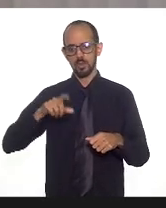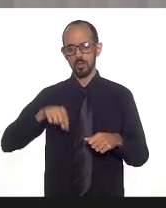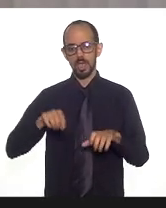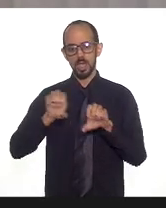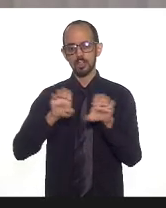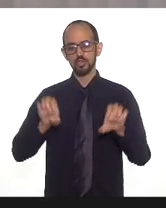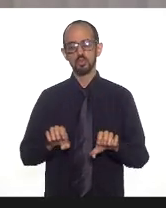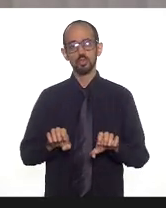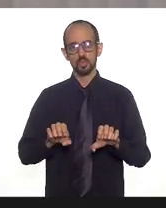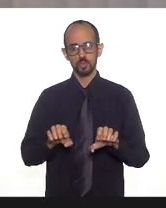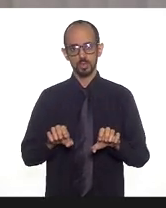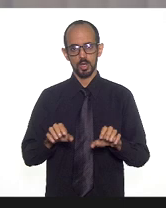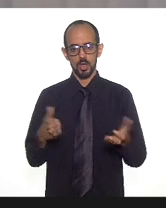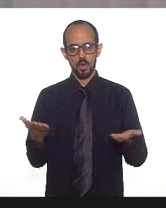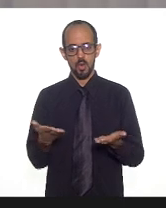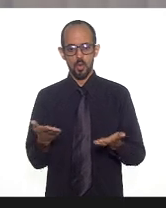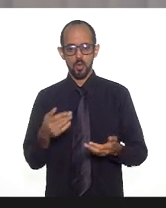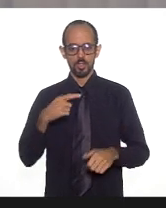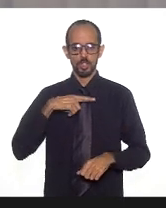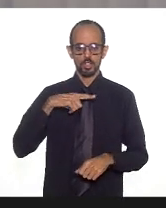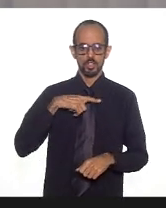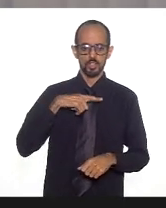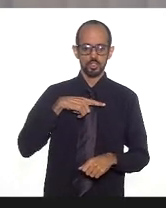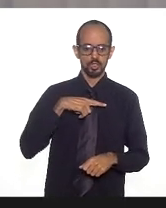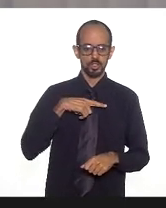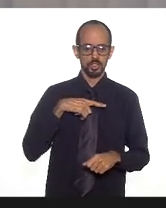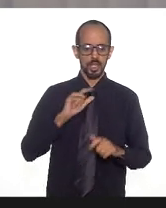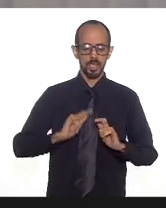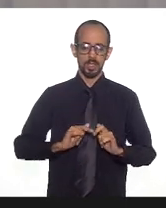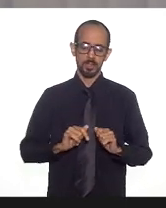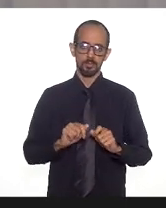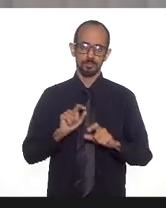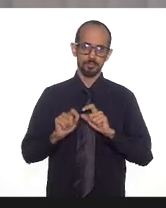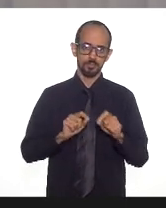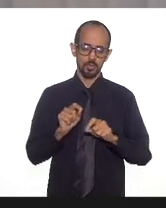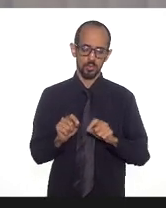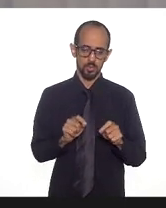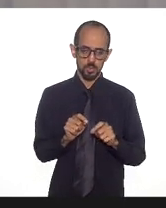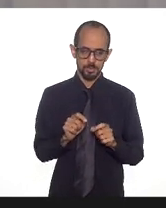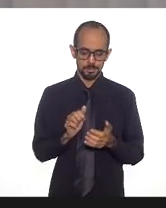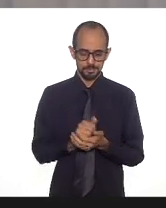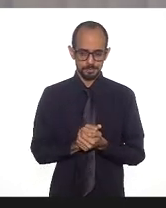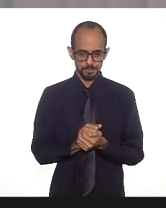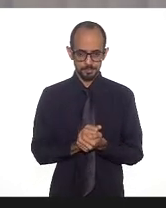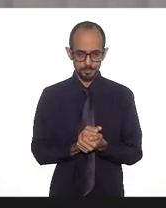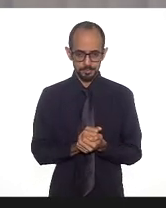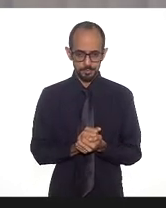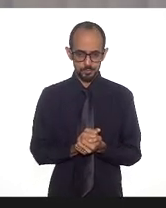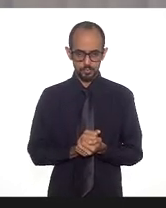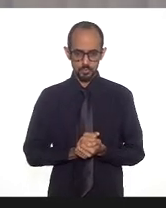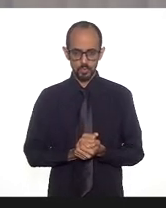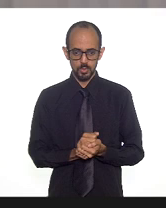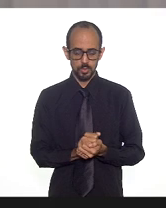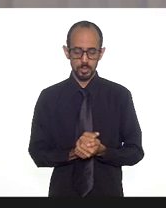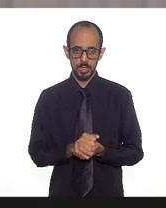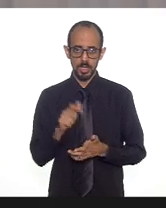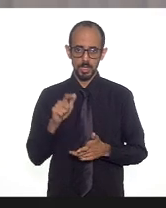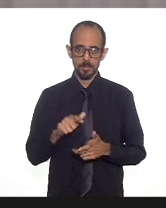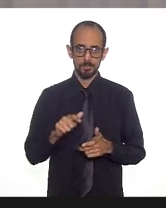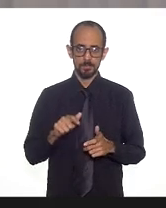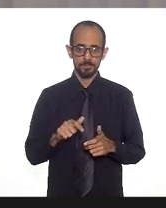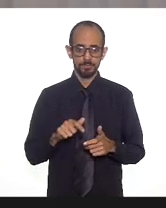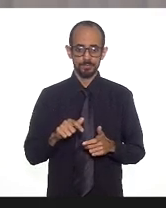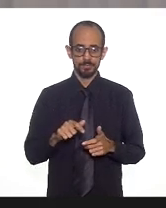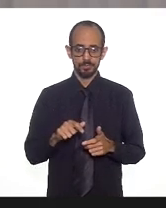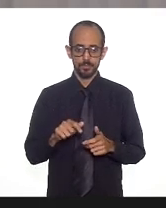sendo que hoje temos uma quantidade de recursos dentro do sistema CSIEG aportado pela Universidade Aberta do Brasil, através